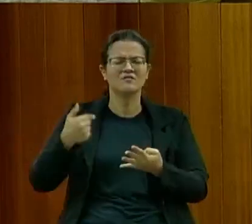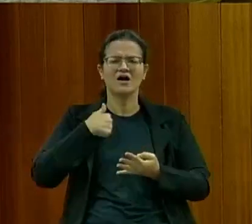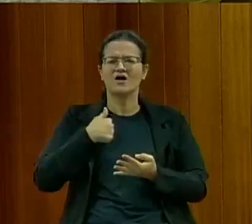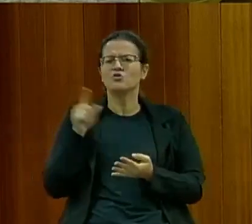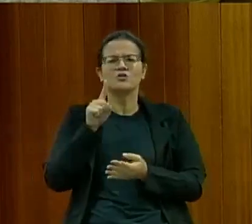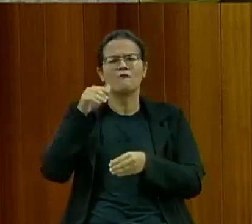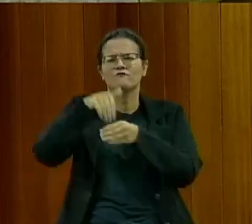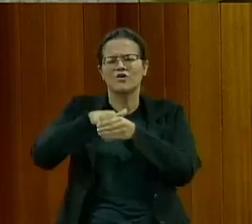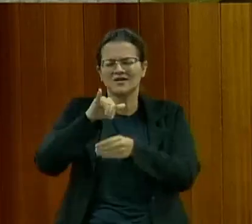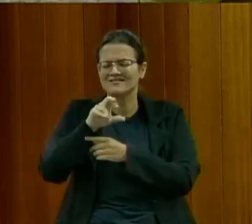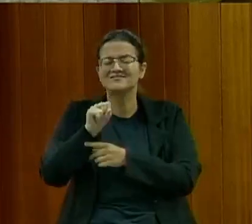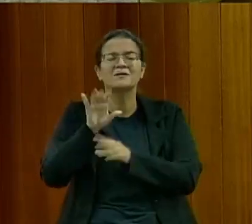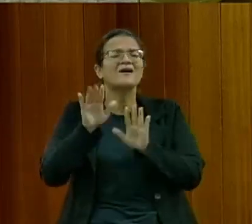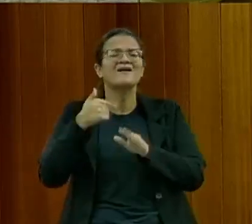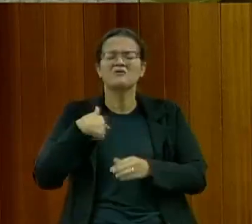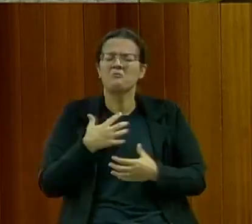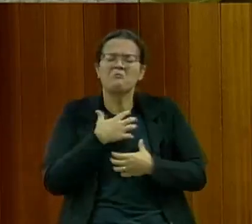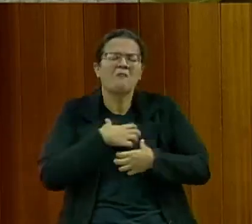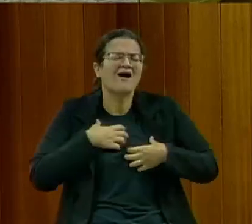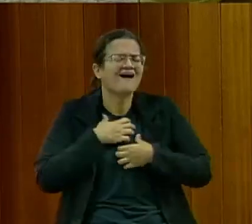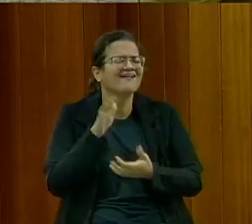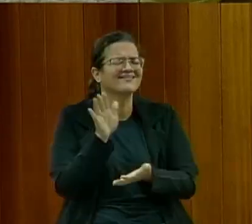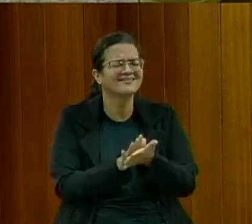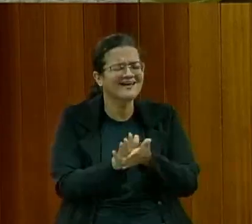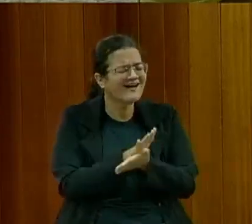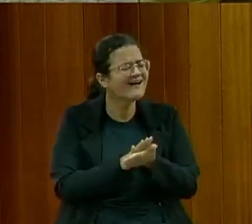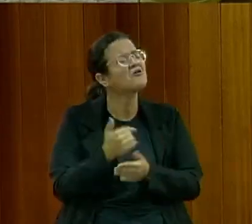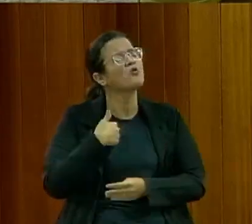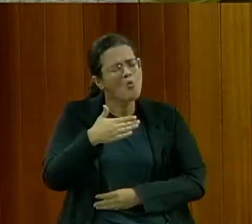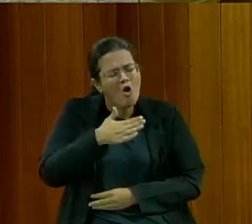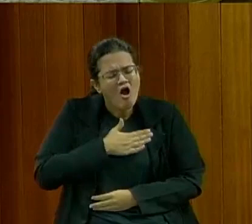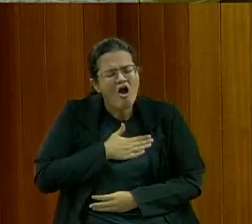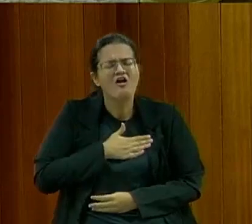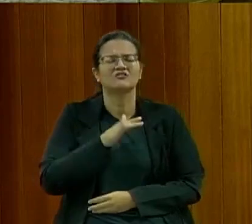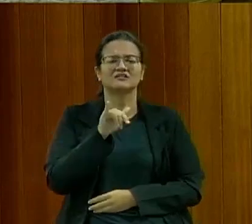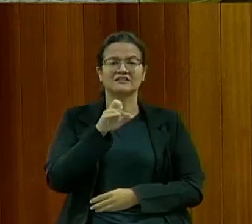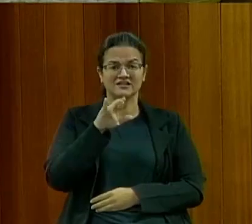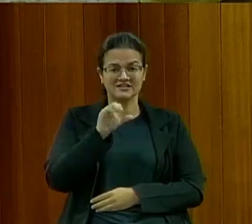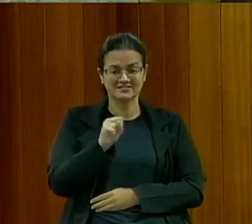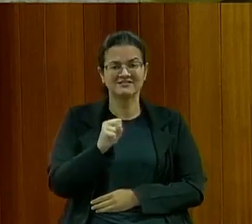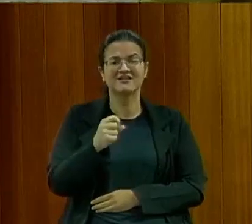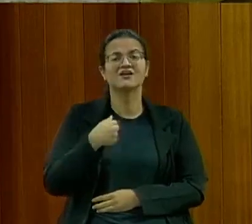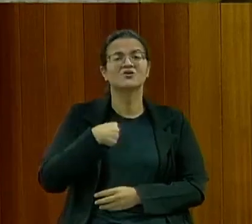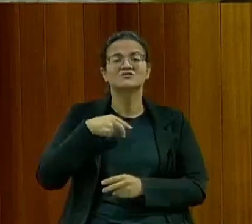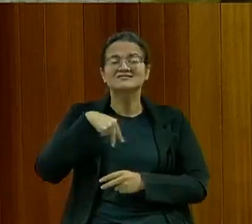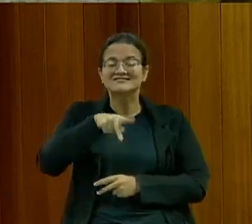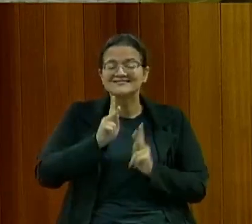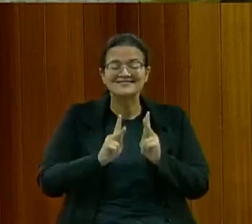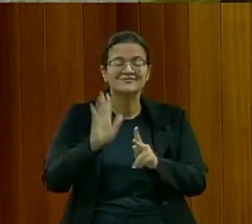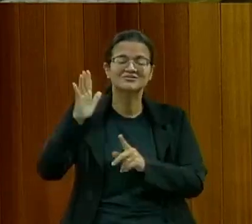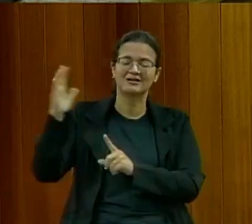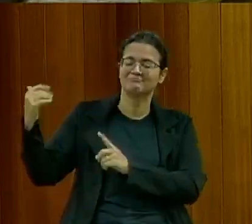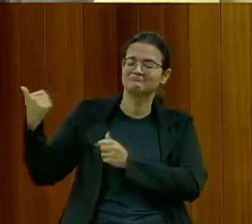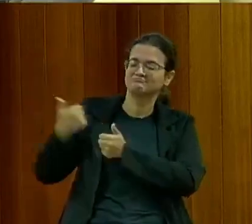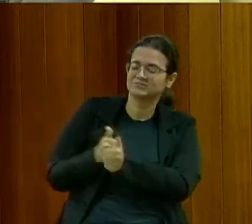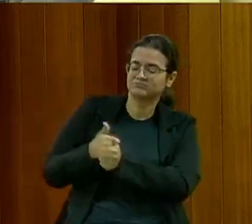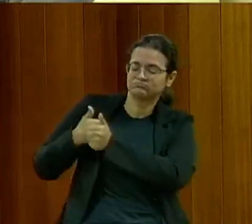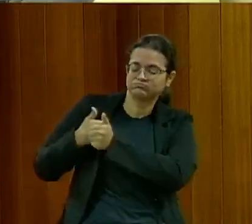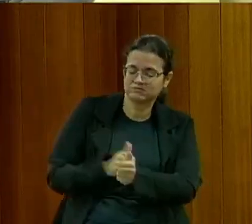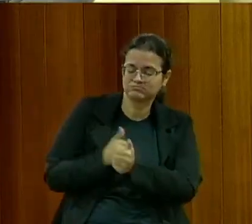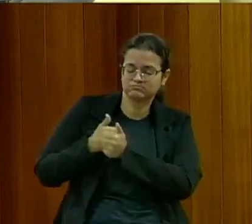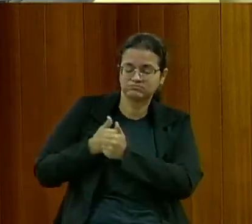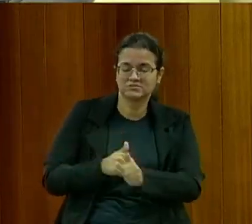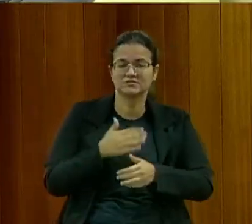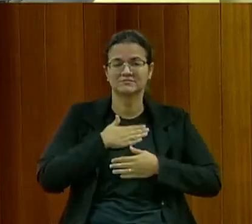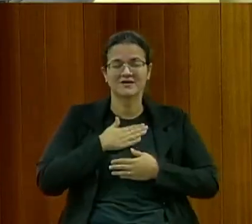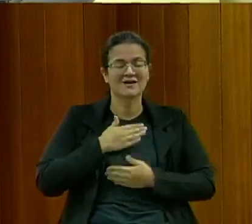contrário. Eu gosto do Íris. Eu fui o cara mais perseguido. Pode concluir, excelência. Mais perseguido